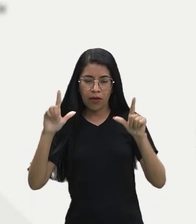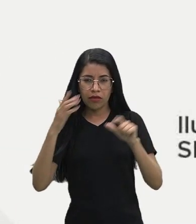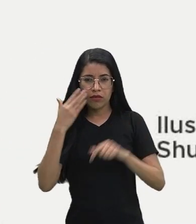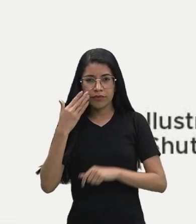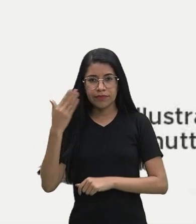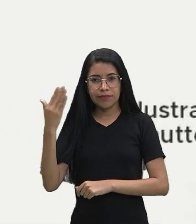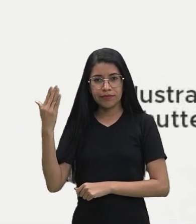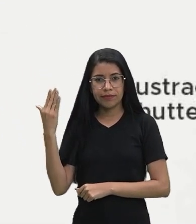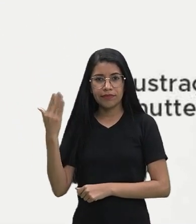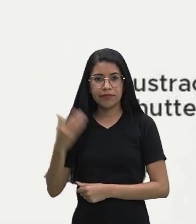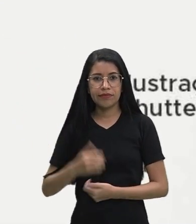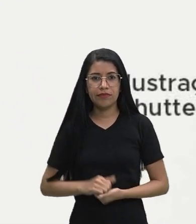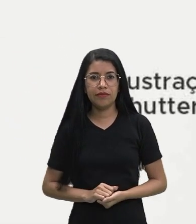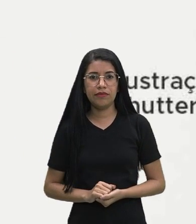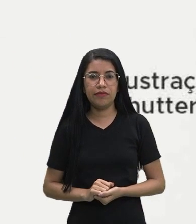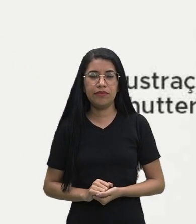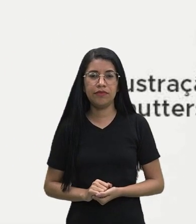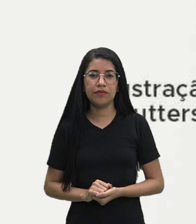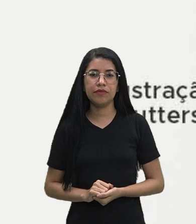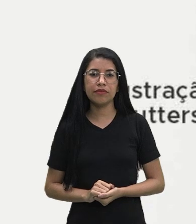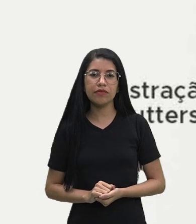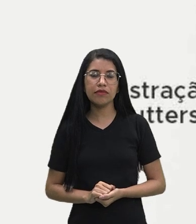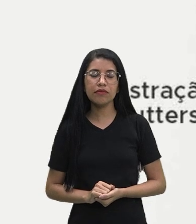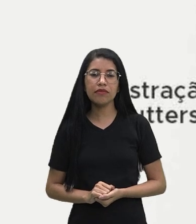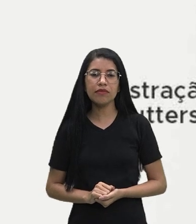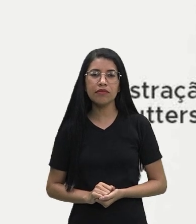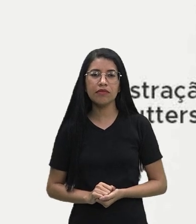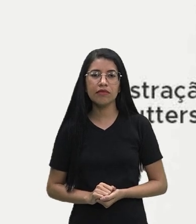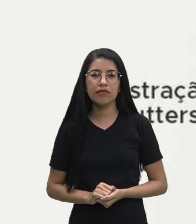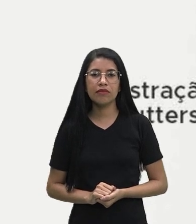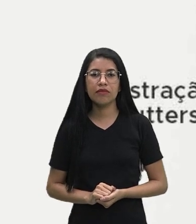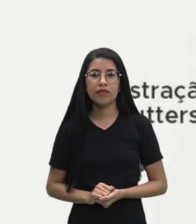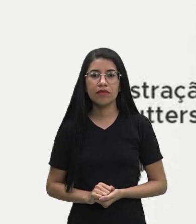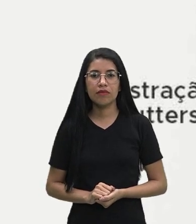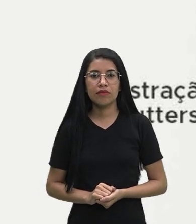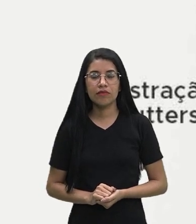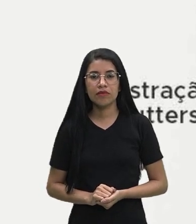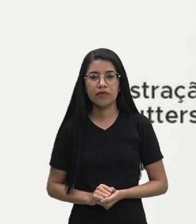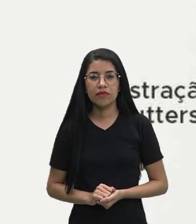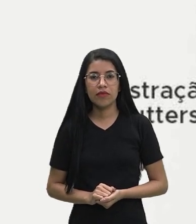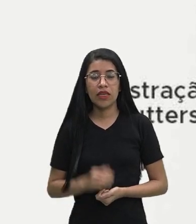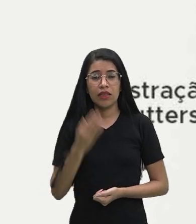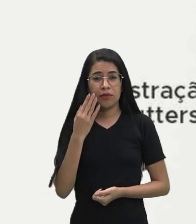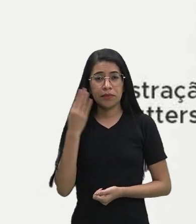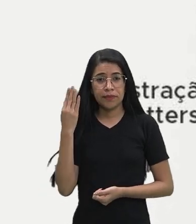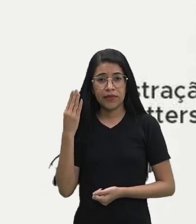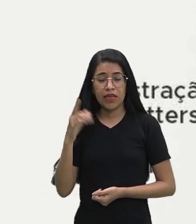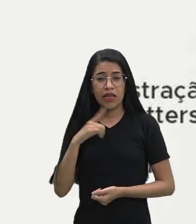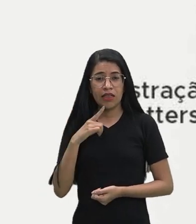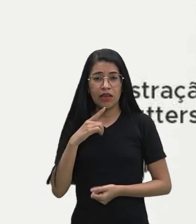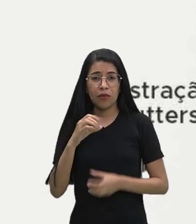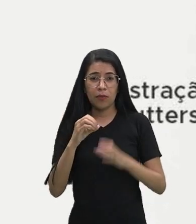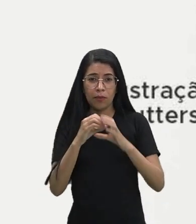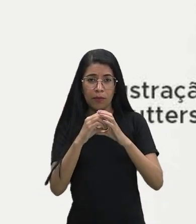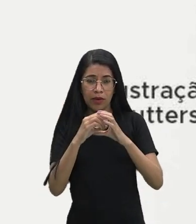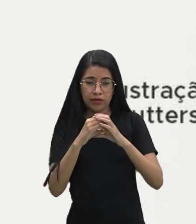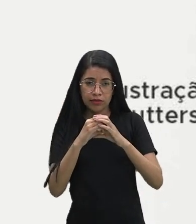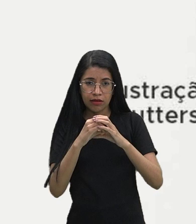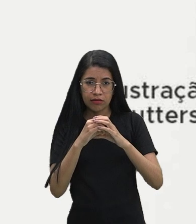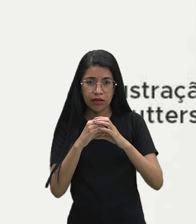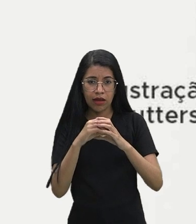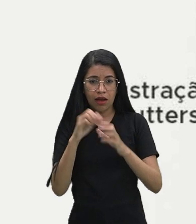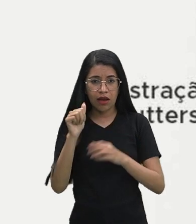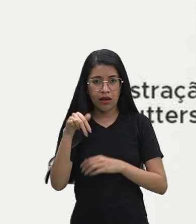Muito bem, chegando um pouquinho para cá. Ok, então olha só, aqui eu tenho uma célula chamada